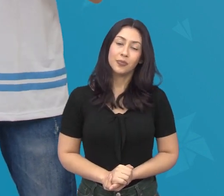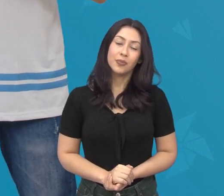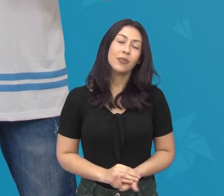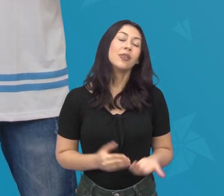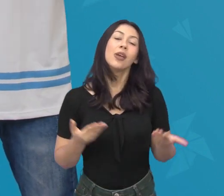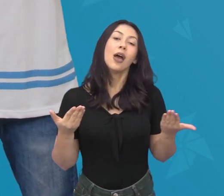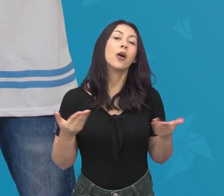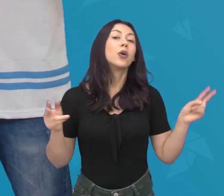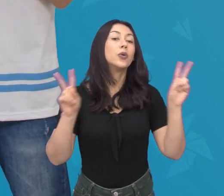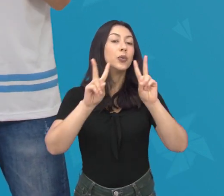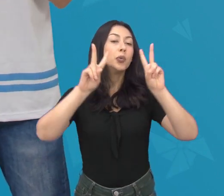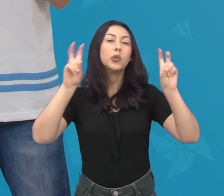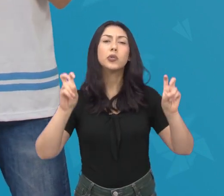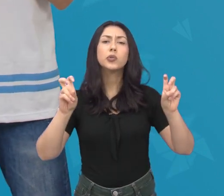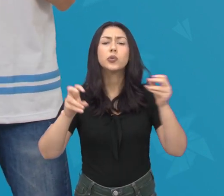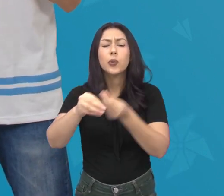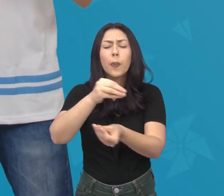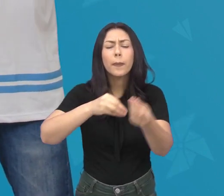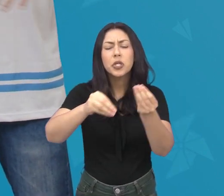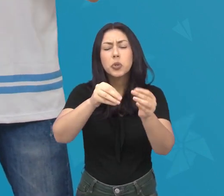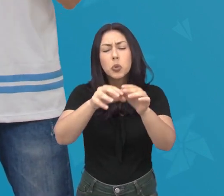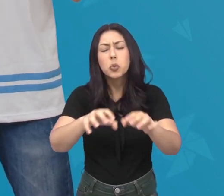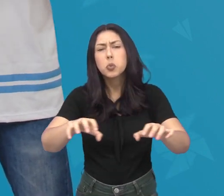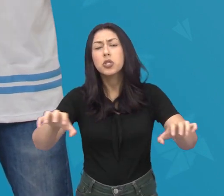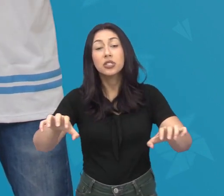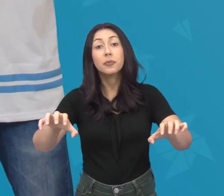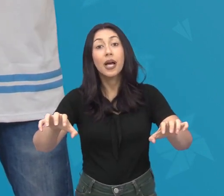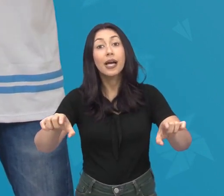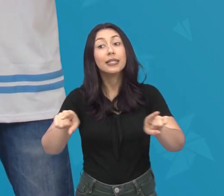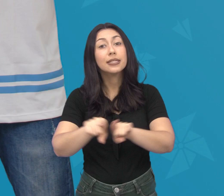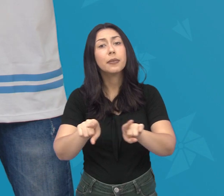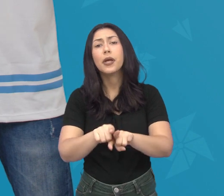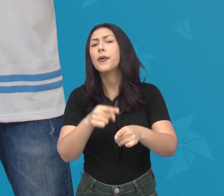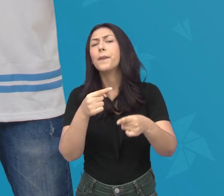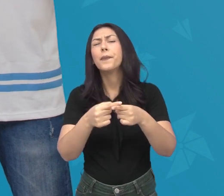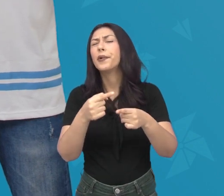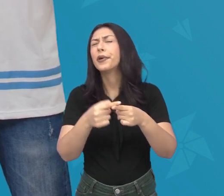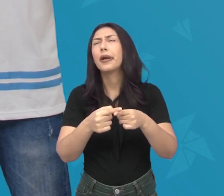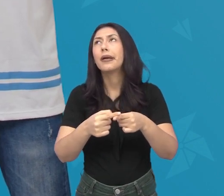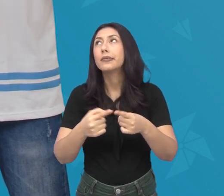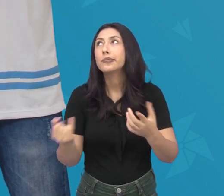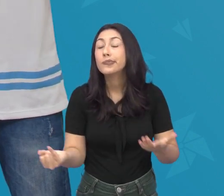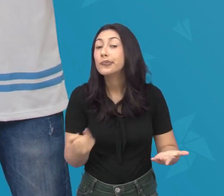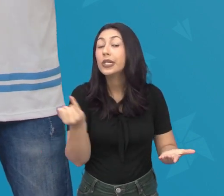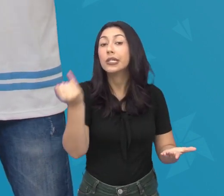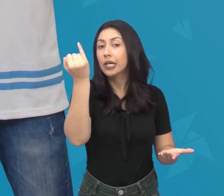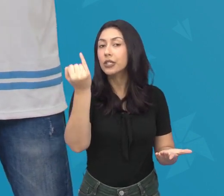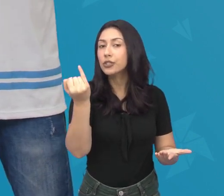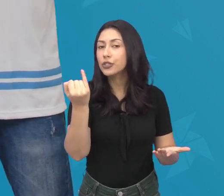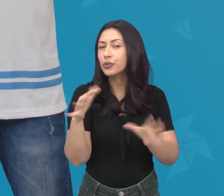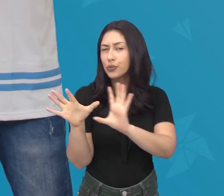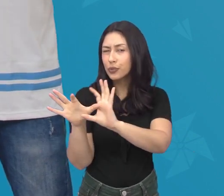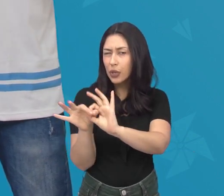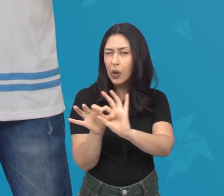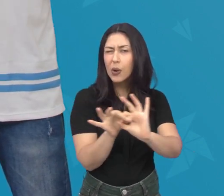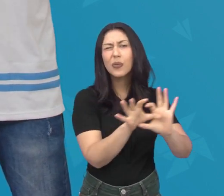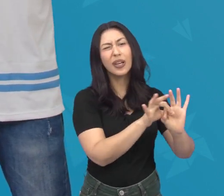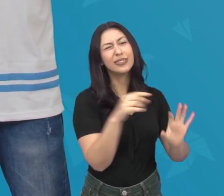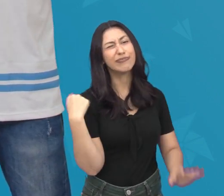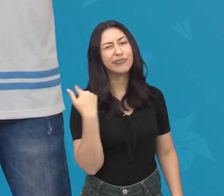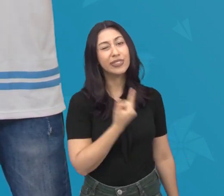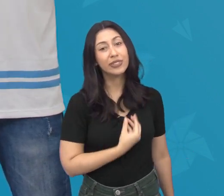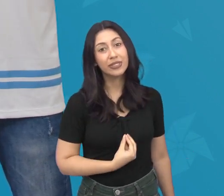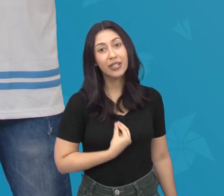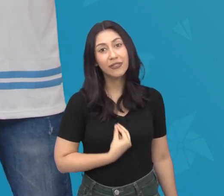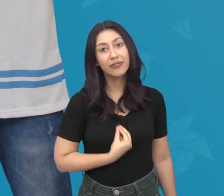Agora sim a gente vai falar um pouco sobre a separação de misturas, né, e por que é tão importante. Eu trouxe alguns contextos mais próximos da vida real para a